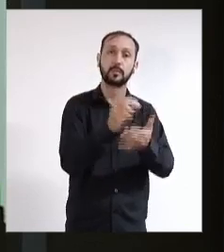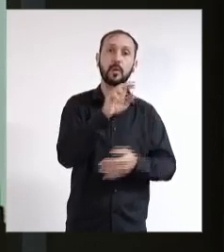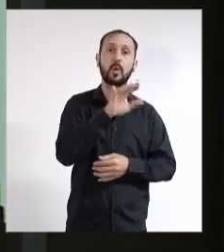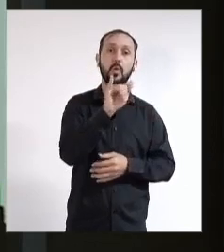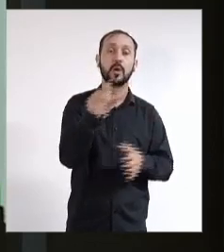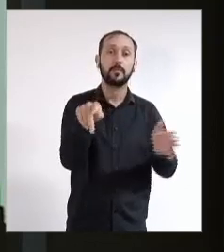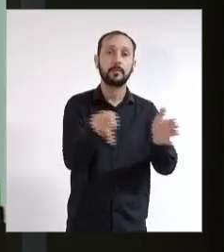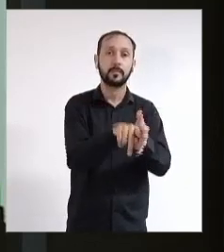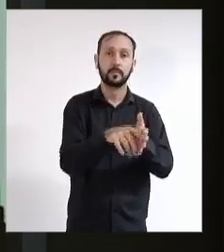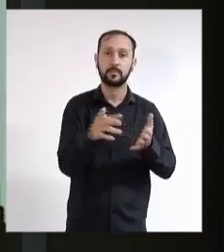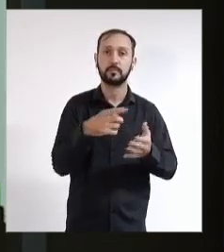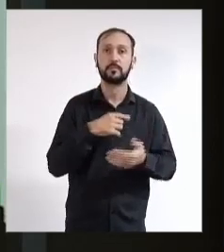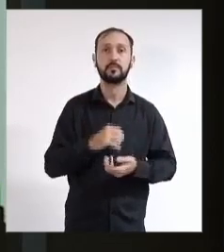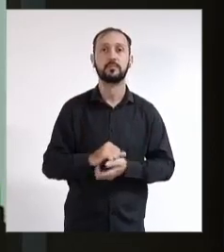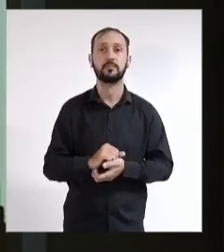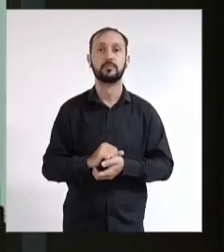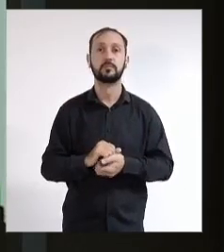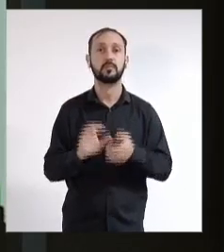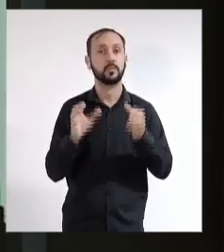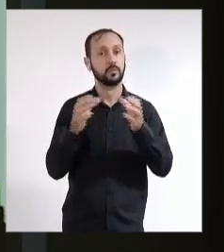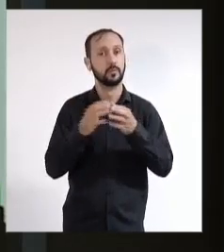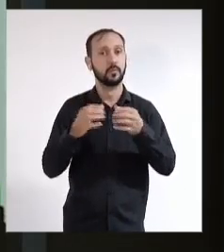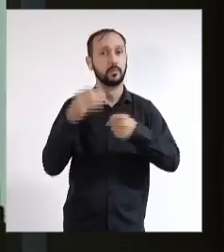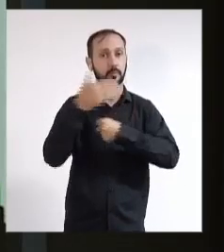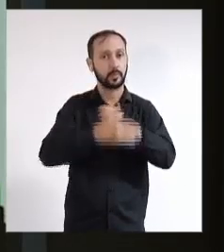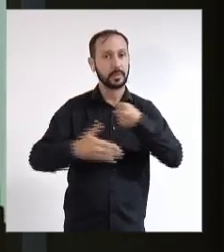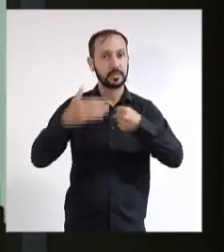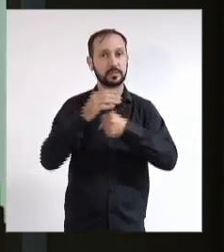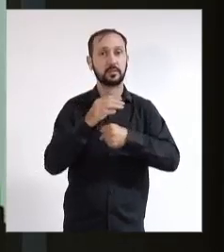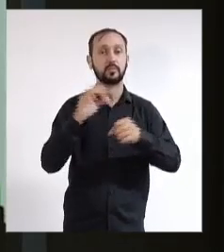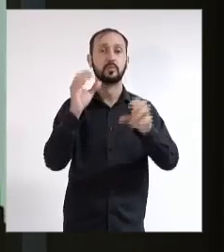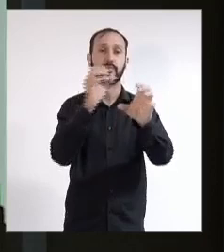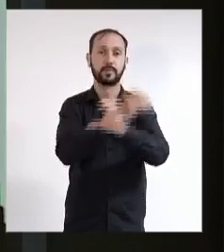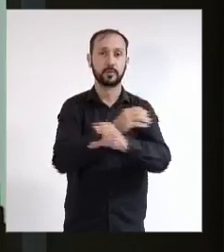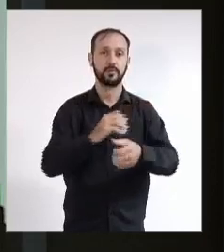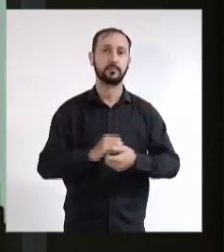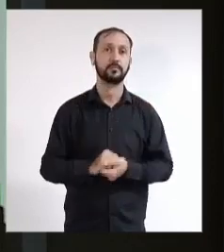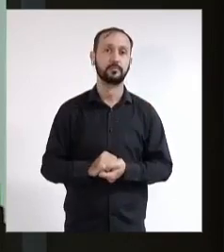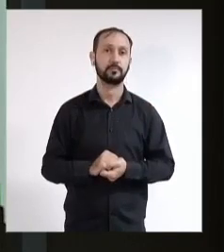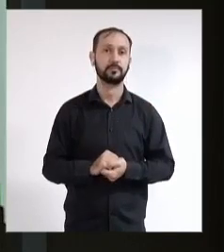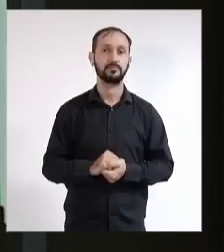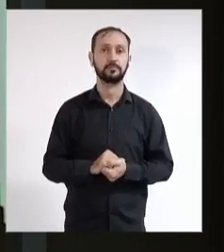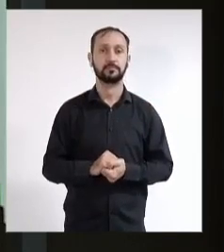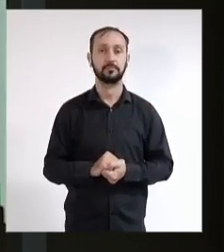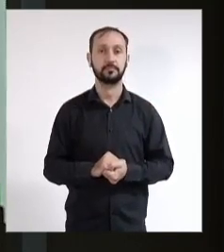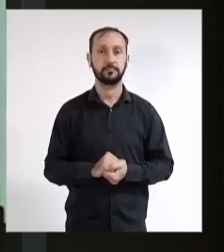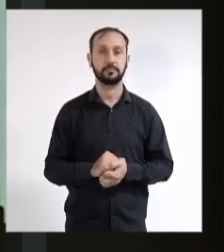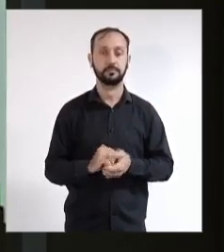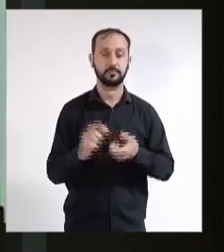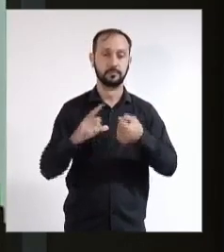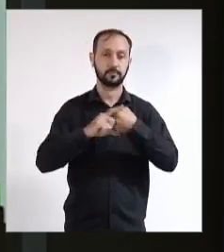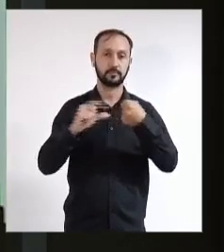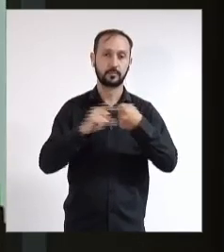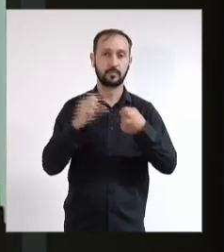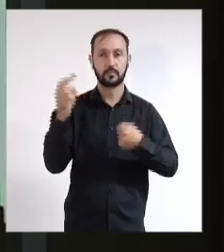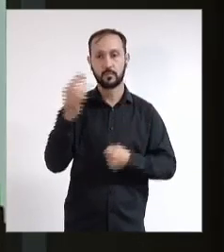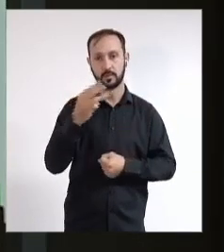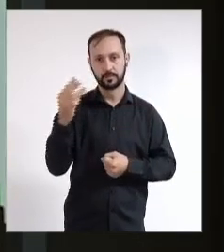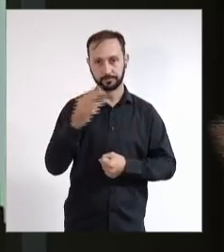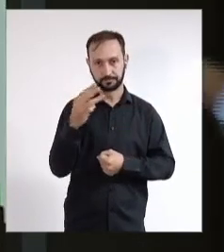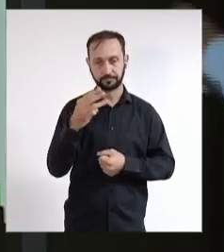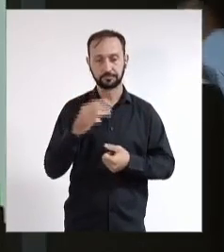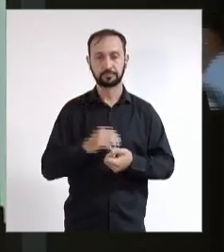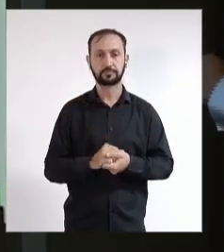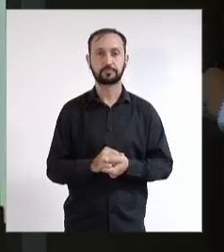específica que está dizendo além do grupo de proteção integral que aquele grupo que a gente vá tomar o artigo 33 do snuc